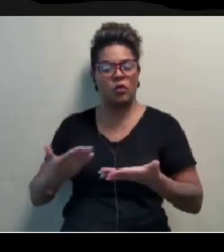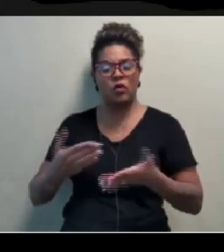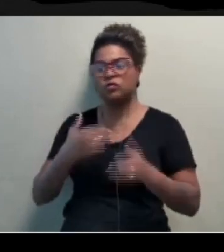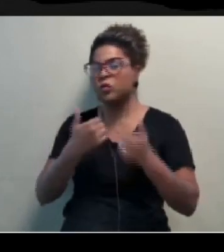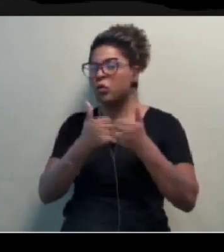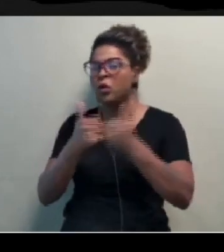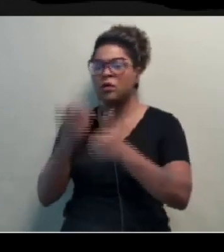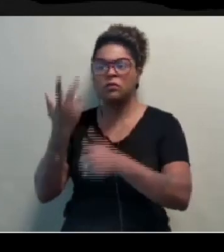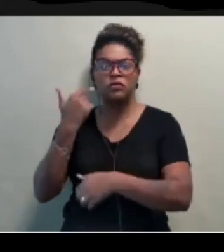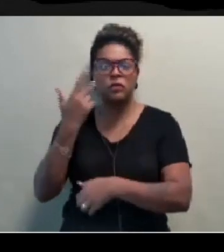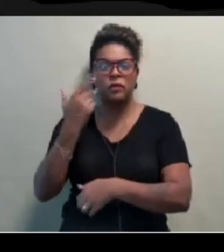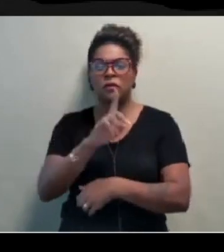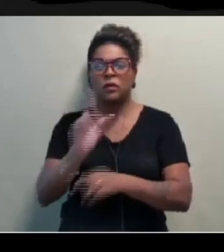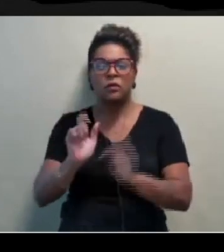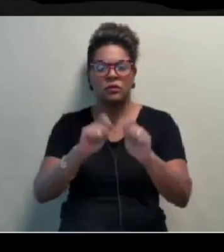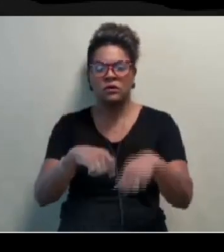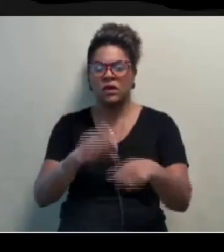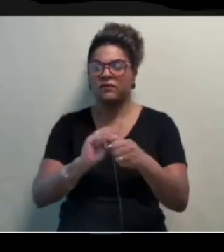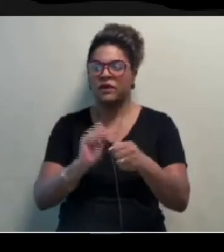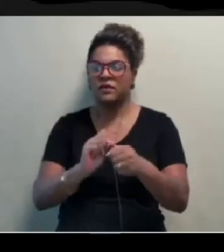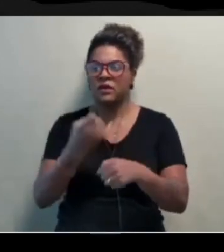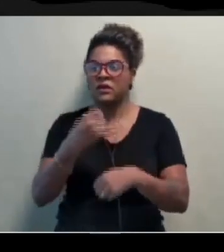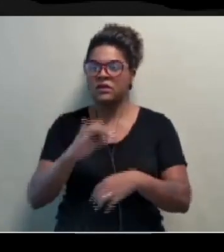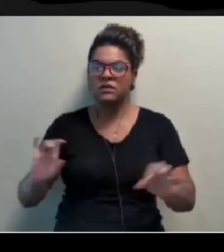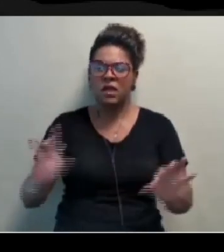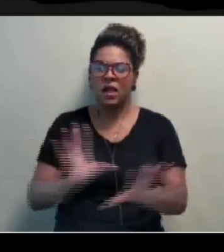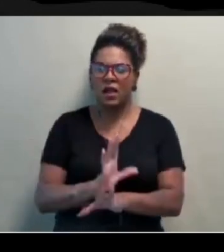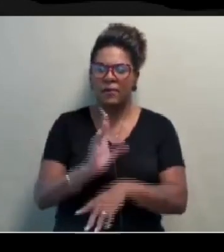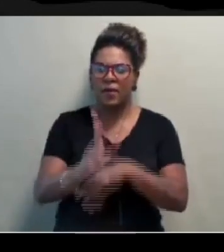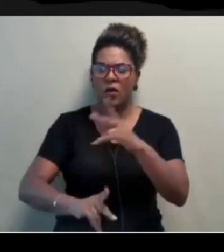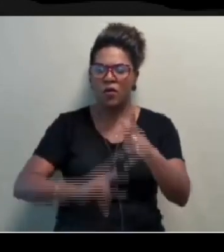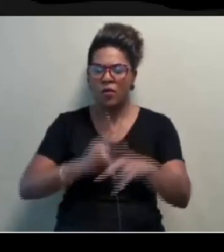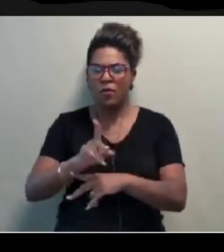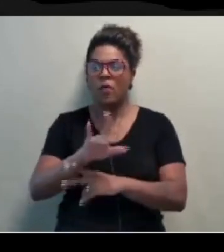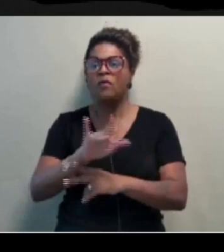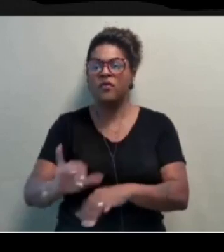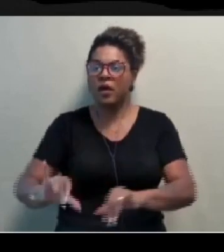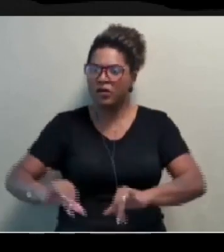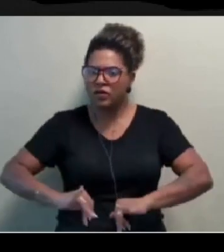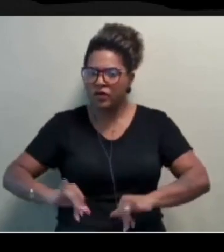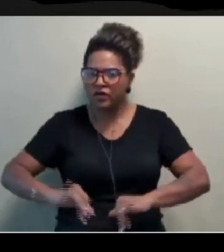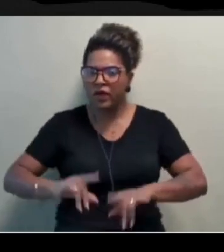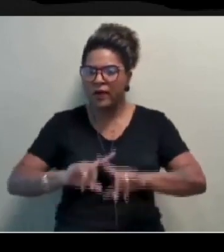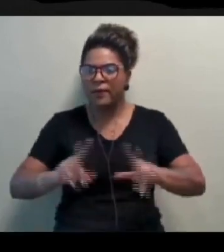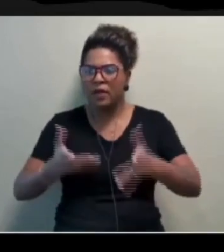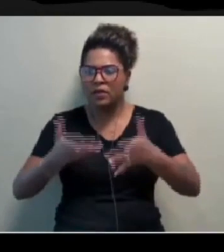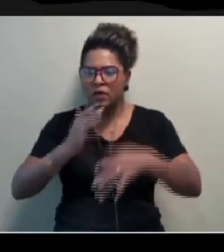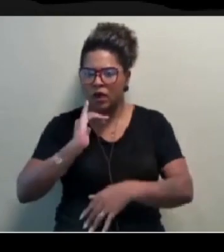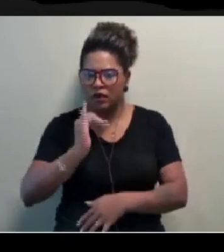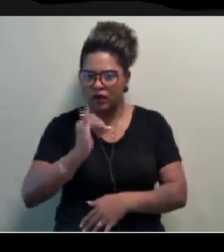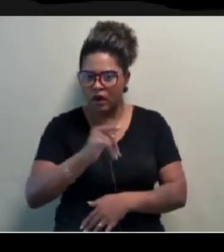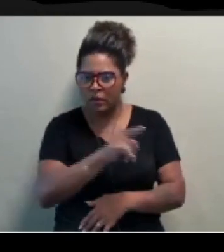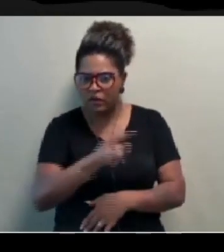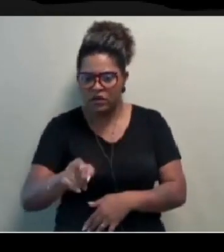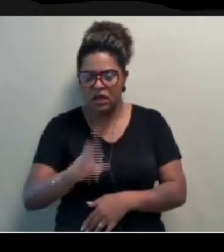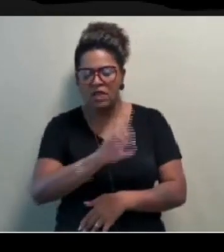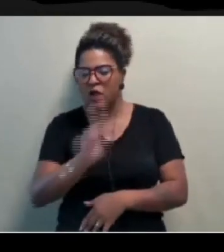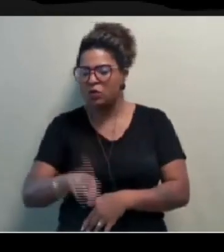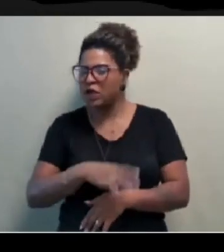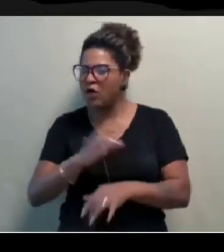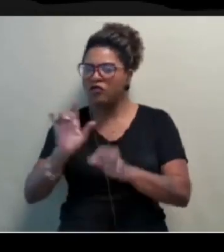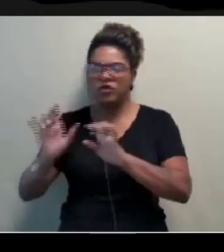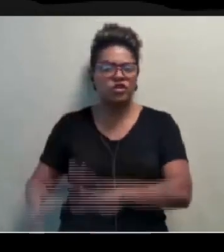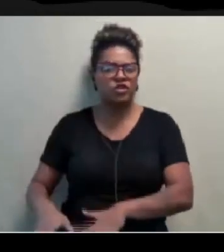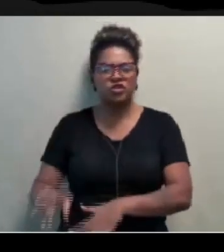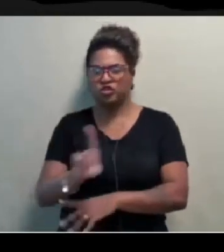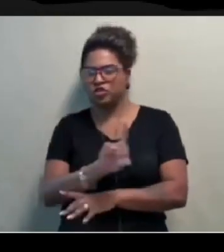eles acabarem, a população vai sofrer. Mas eu quero dizer para vocês que eu não vou desistir.